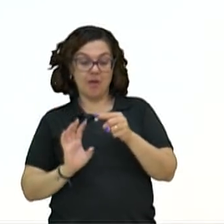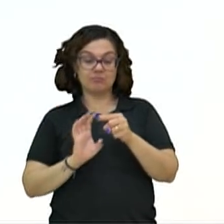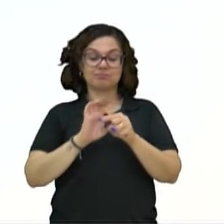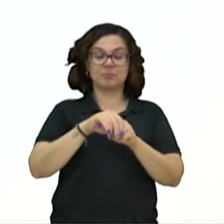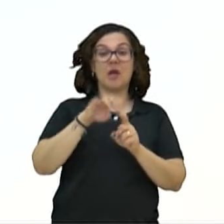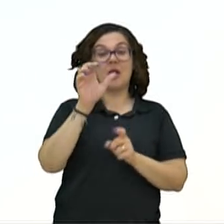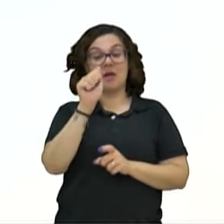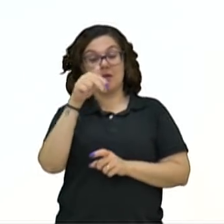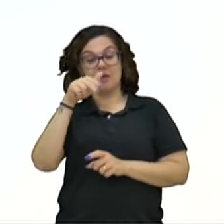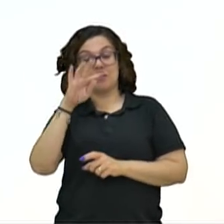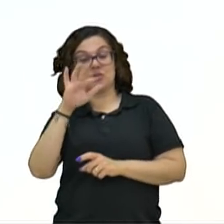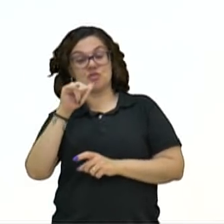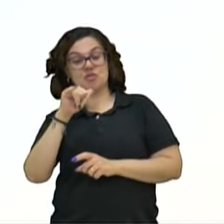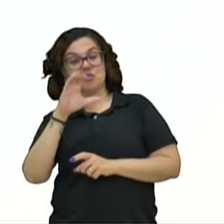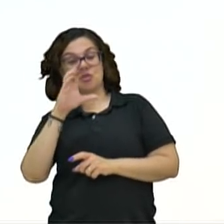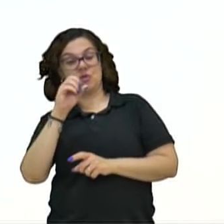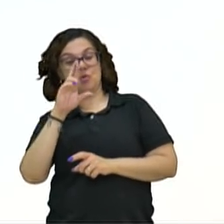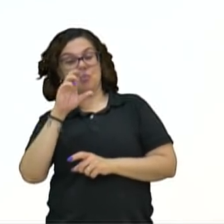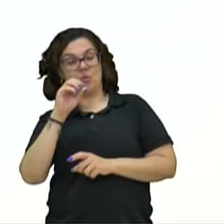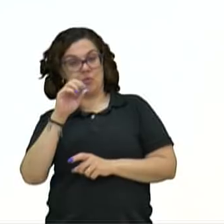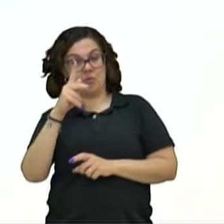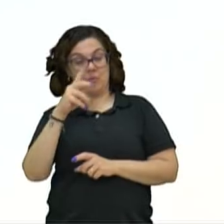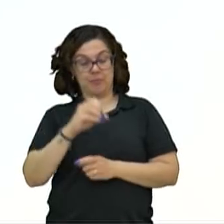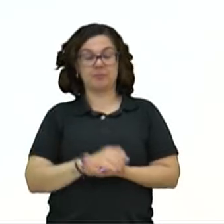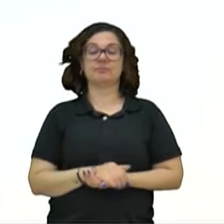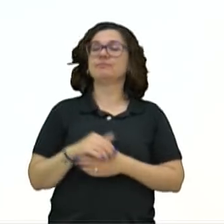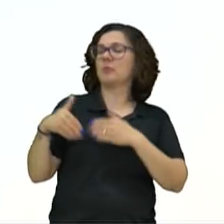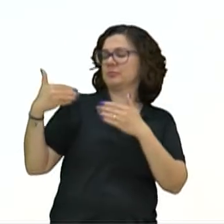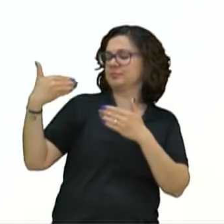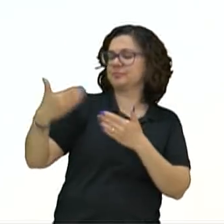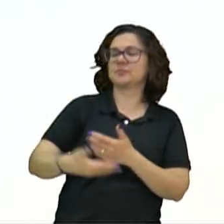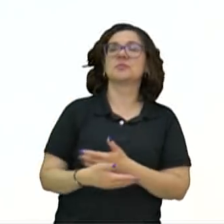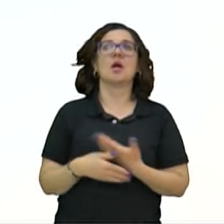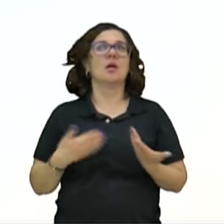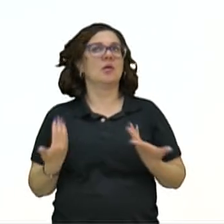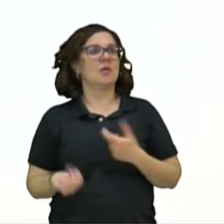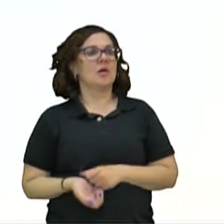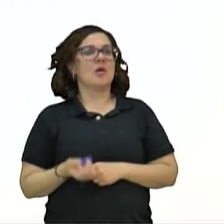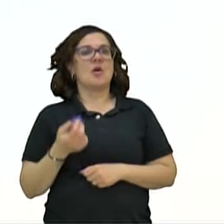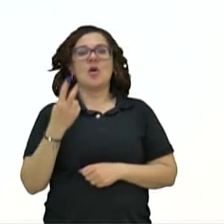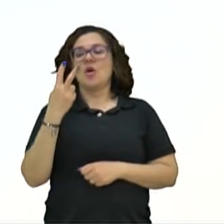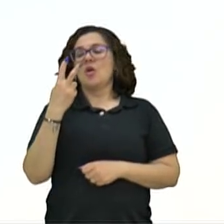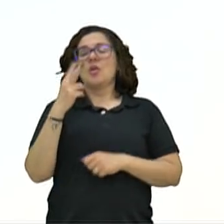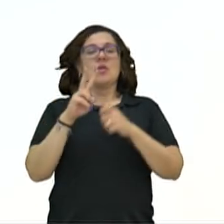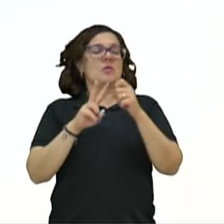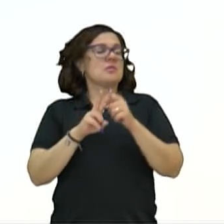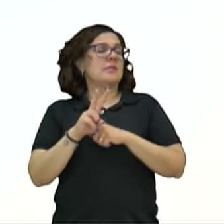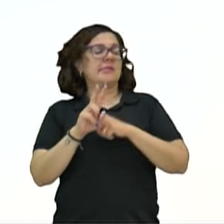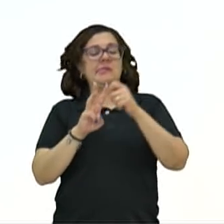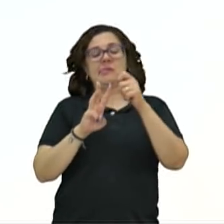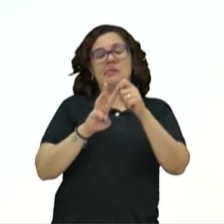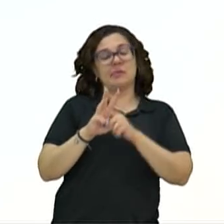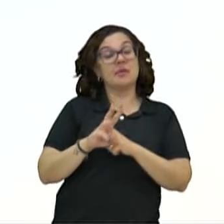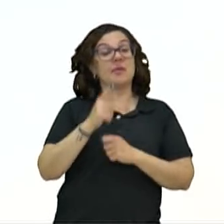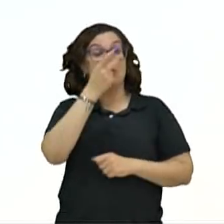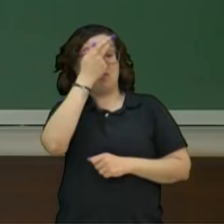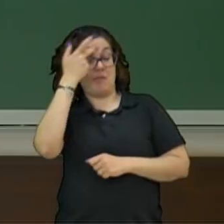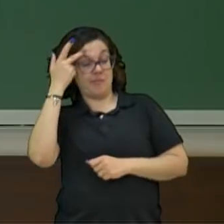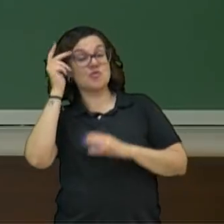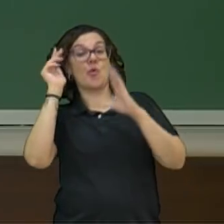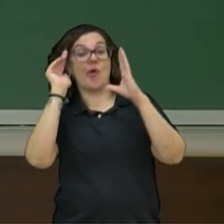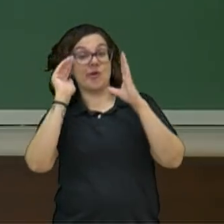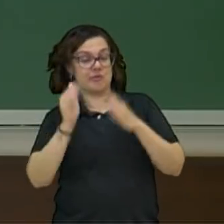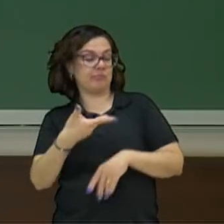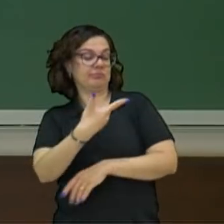produção de anticorpos. Passou um tempo lá, vamos imaginar, passou 2, 3 meses. E esta pessoa que já